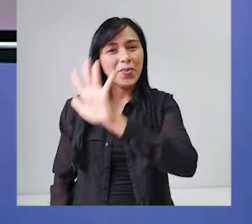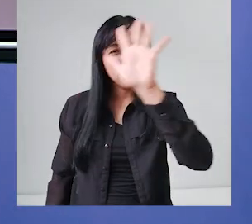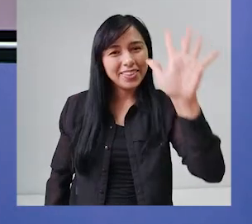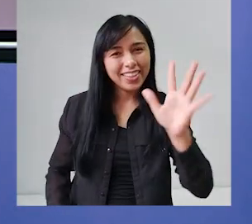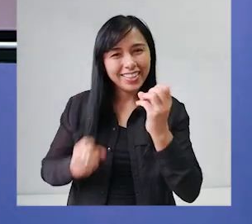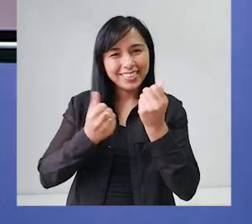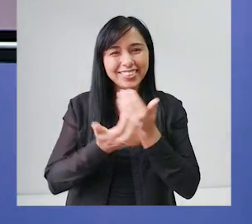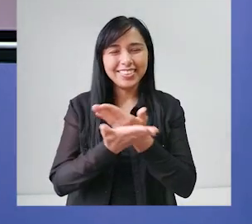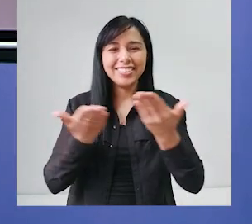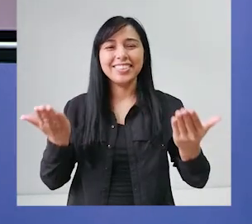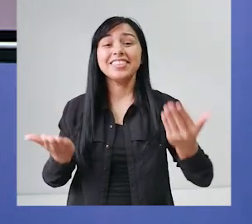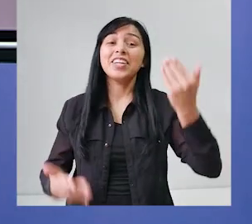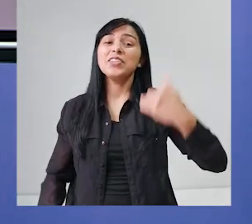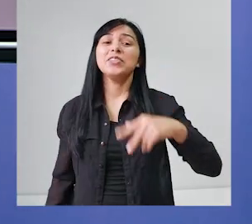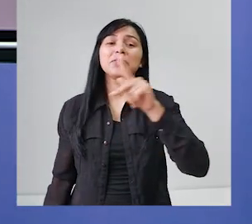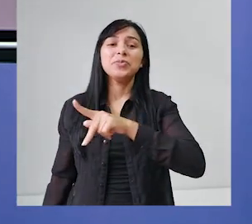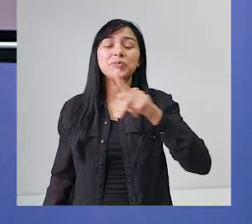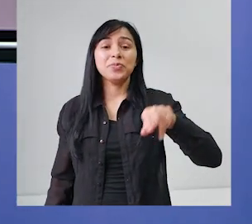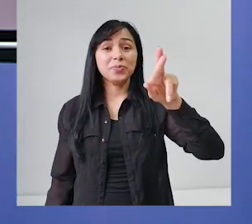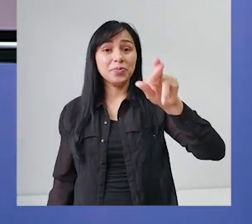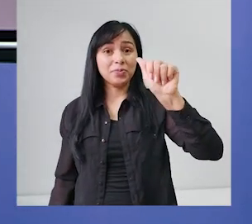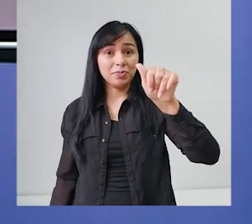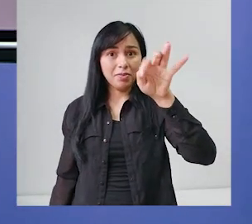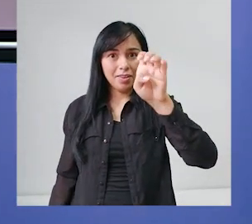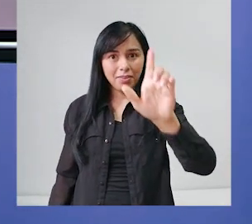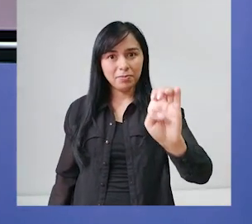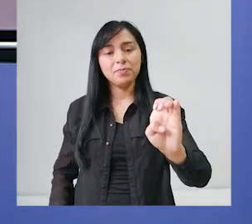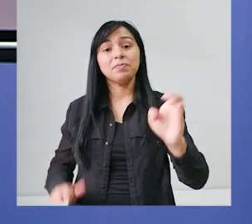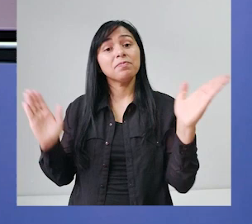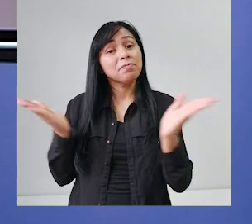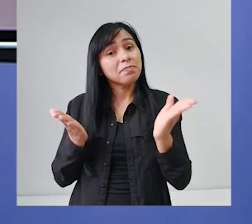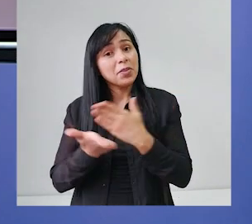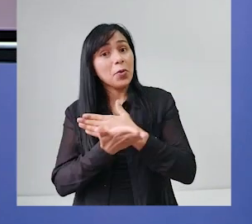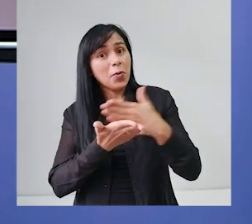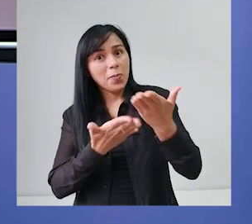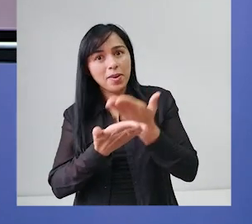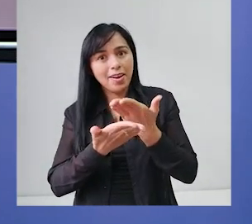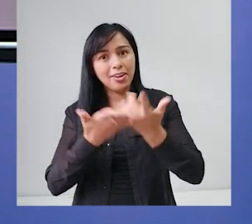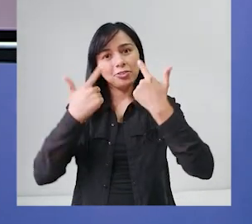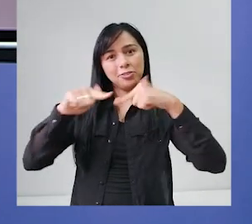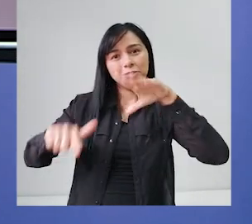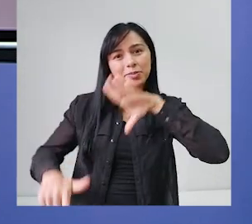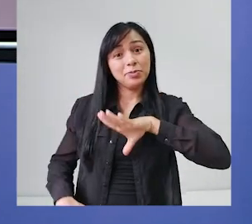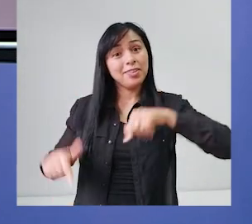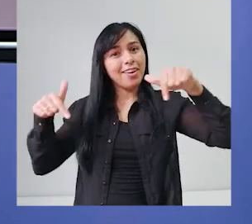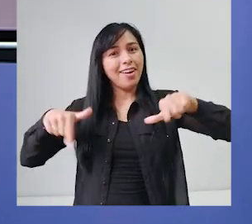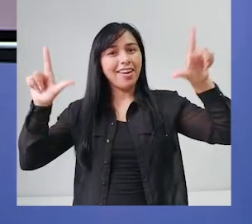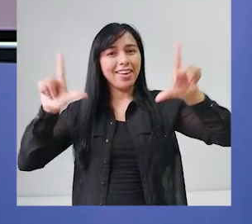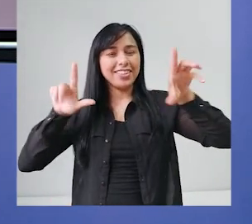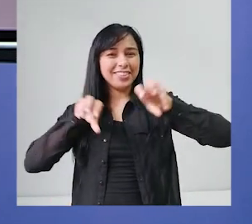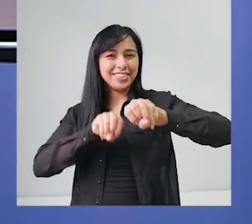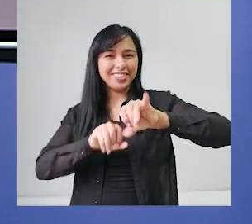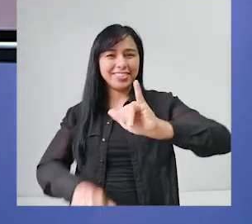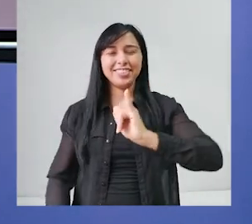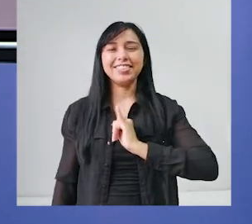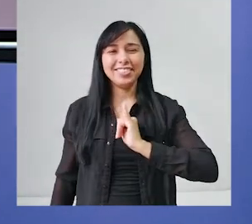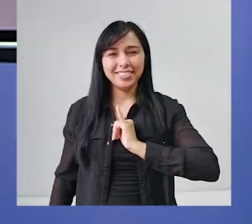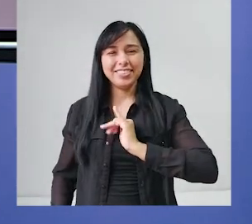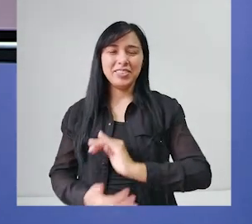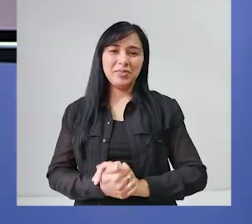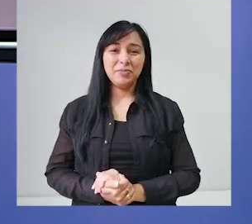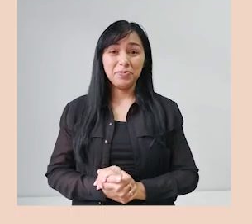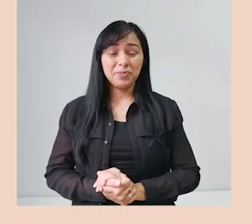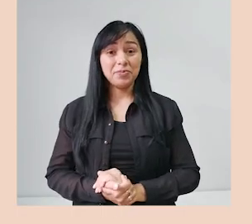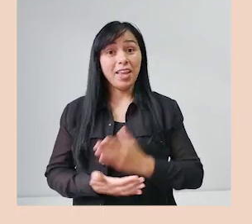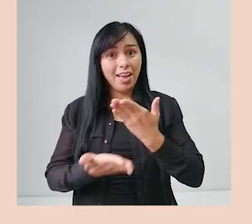Olá tudo bem com vocês eu sou a professora Rafaela Pimentel e vamos começar mais uma aula de língua portuguesa aqui da